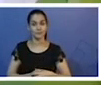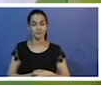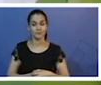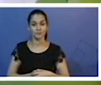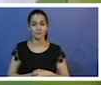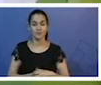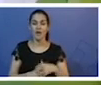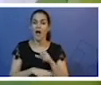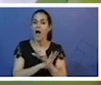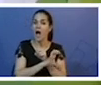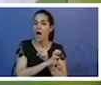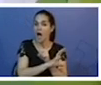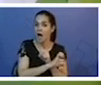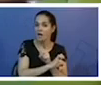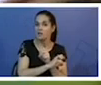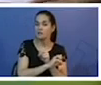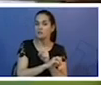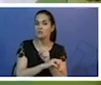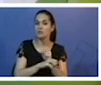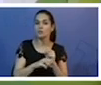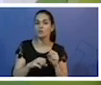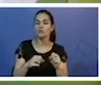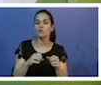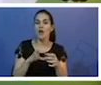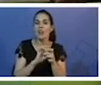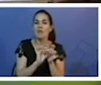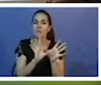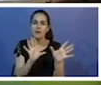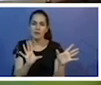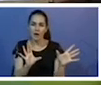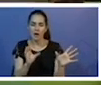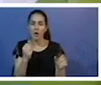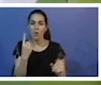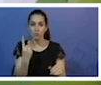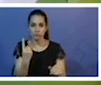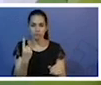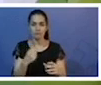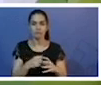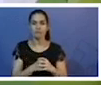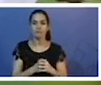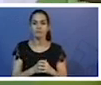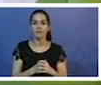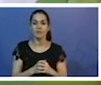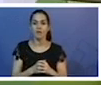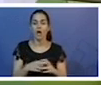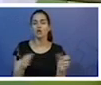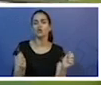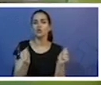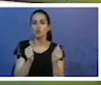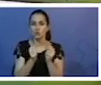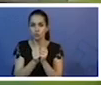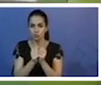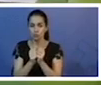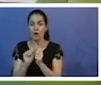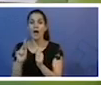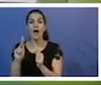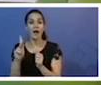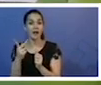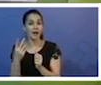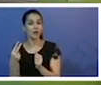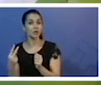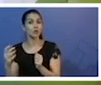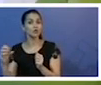o ácido vai liberar um H+, a base vai liberar o OH- e a união dos dois vai formar a molécula de